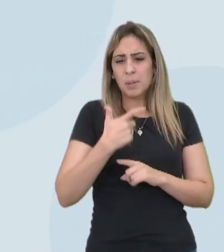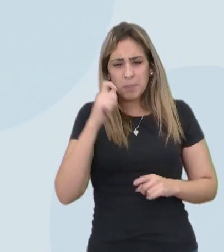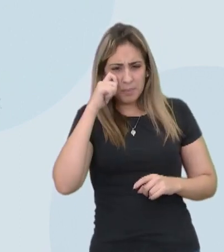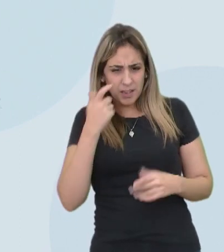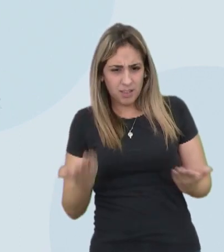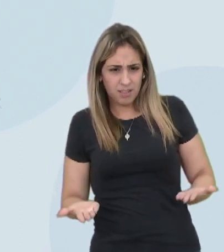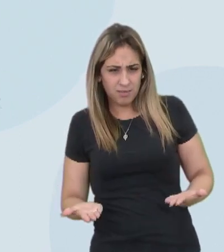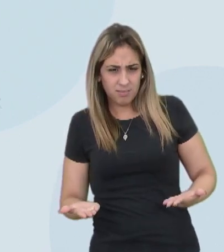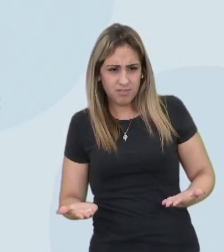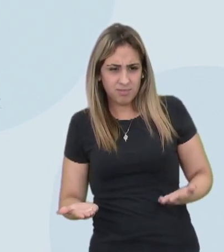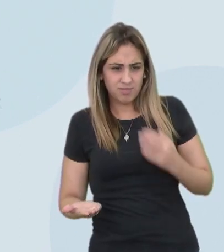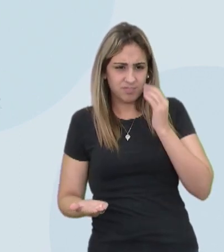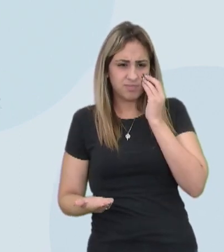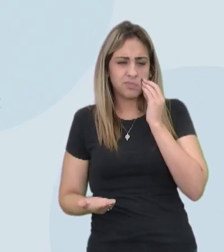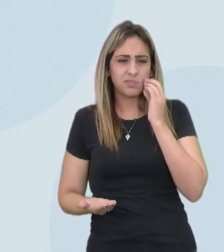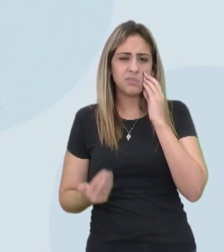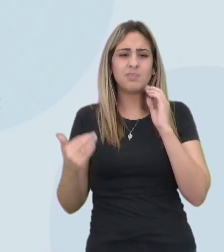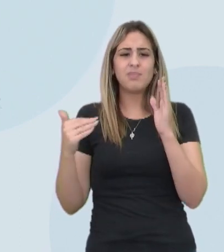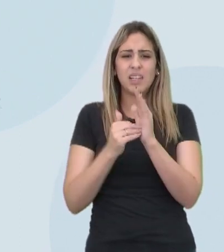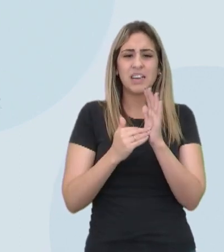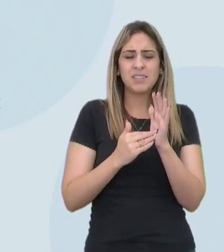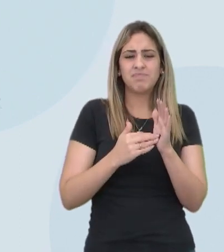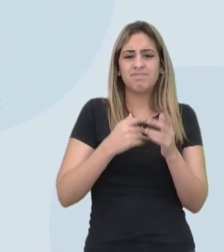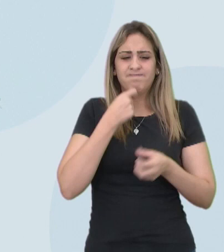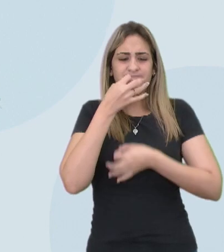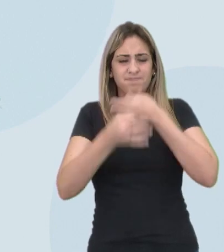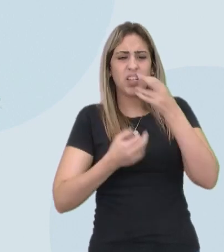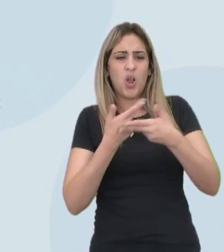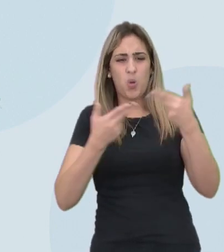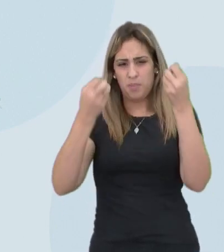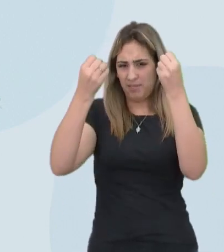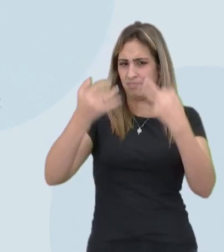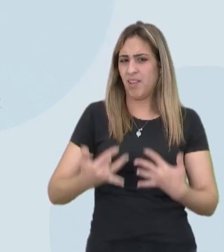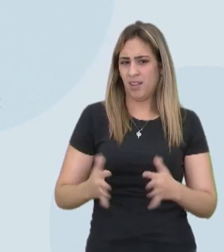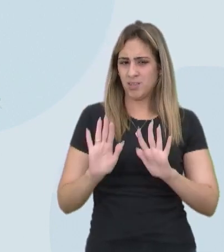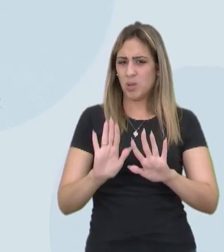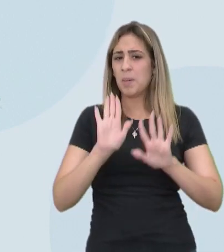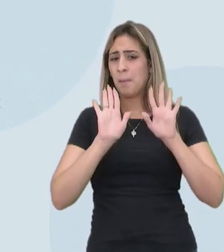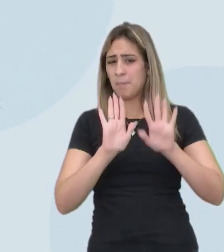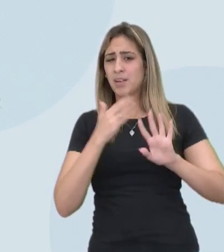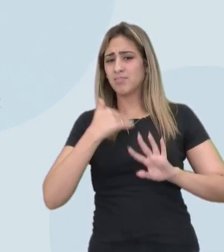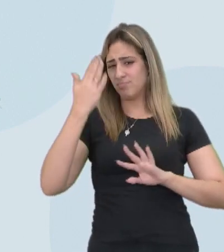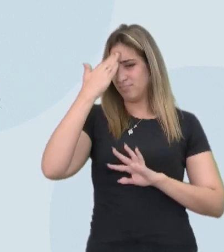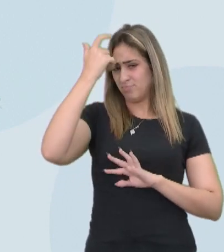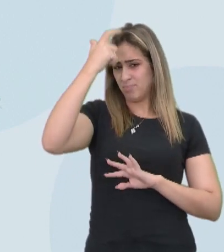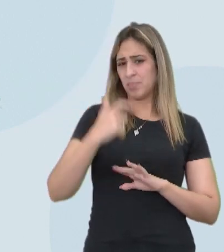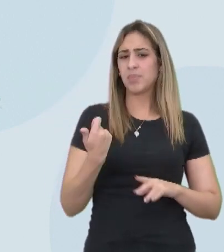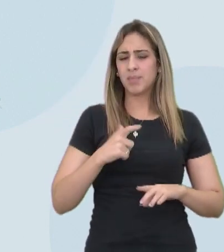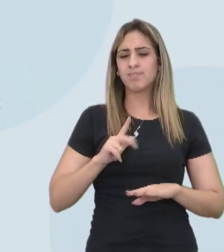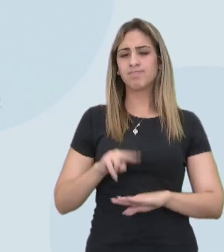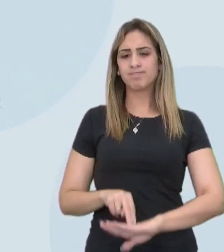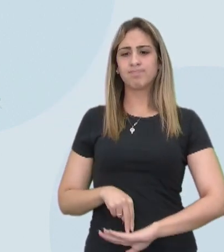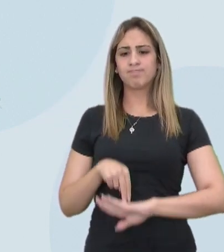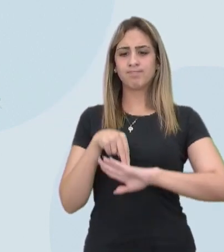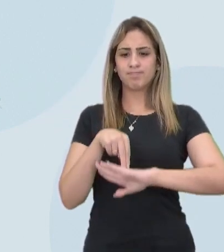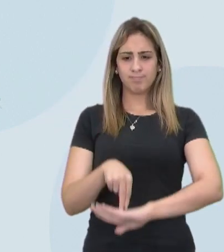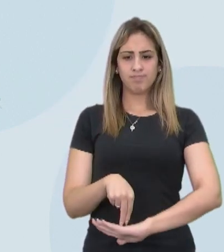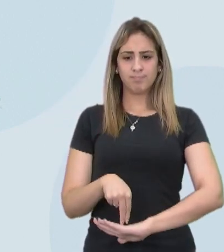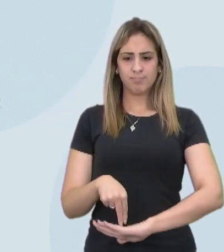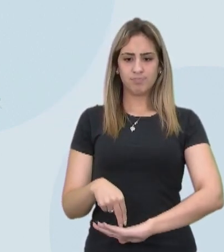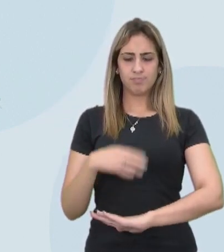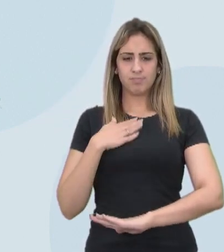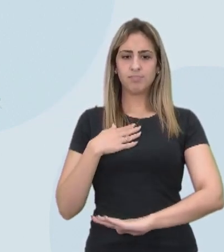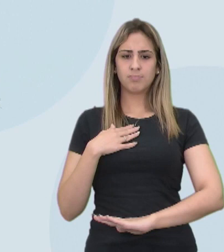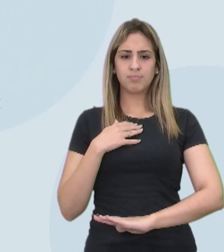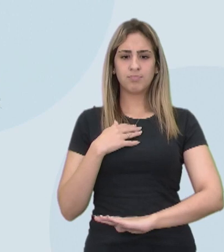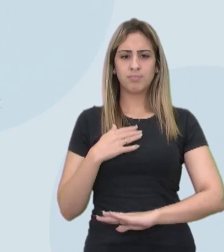preta? Até balbuciei algumas explicações, mas sabia que precisava ter